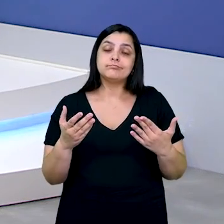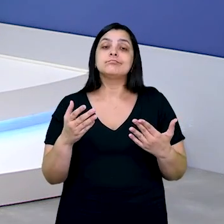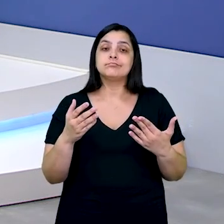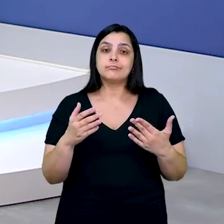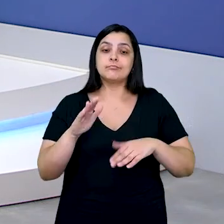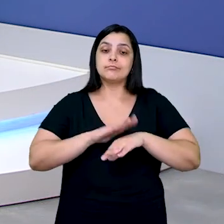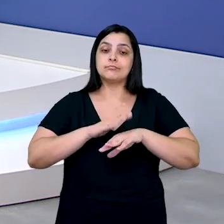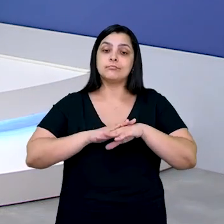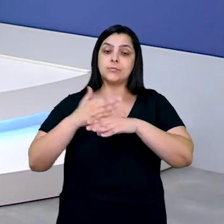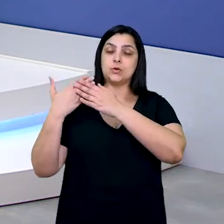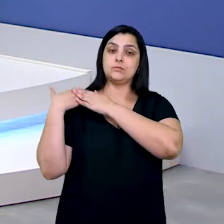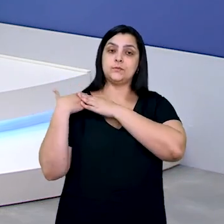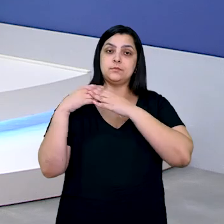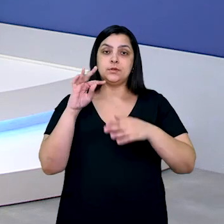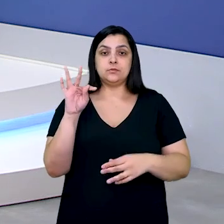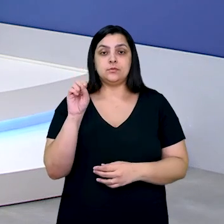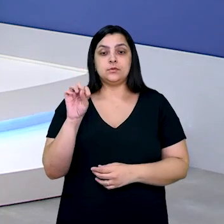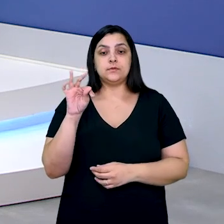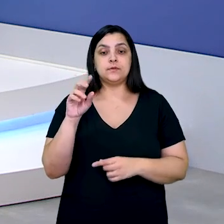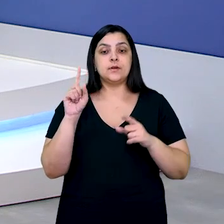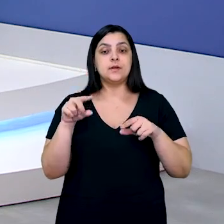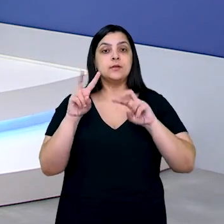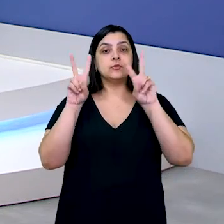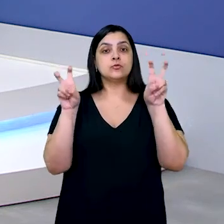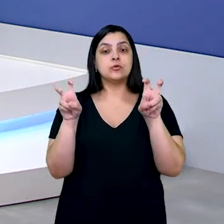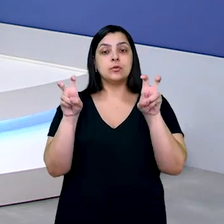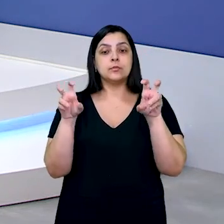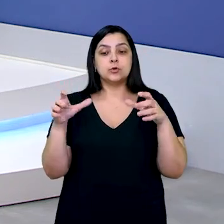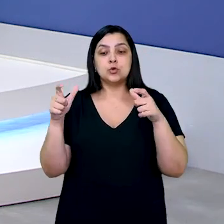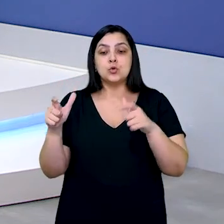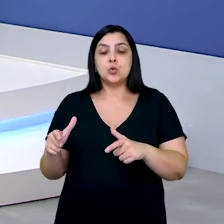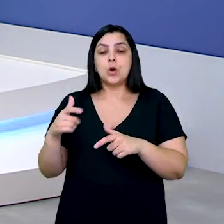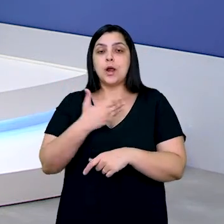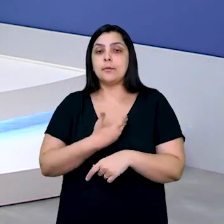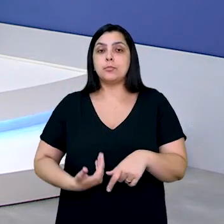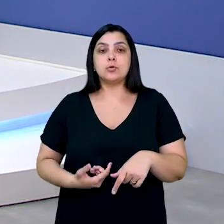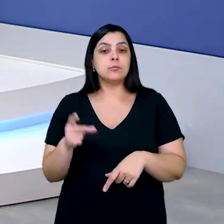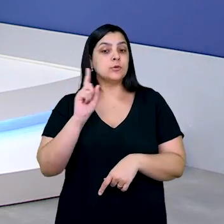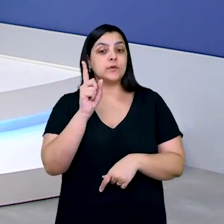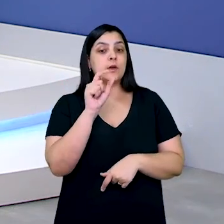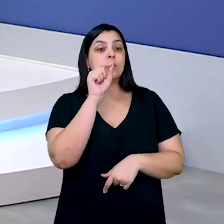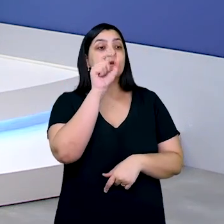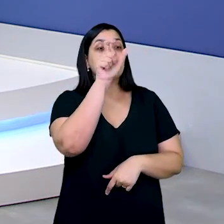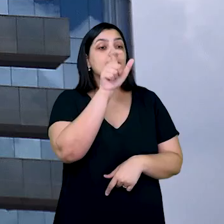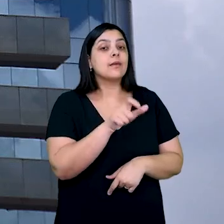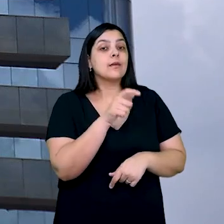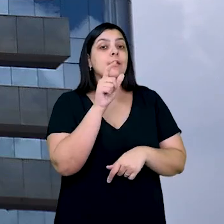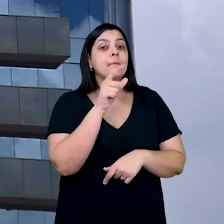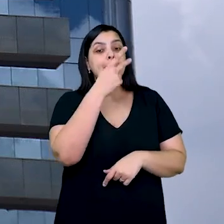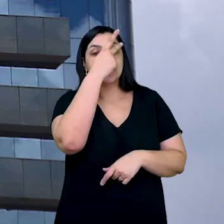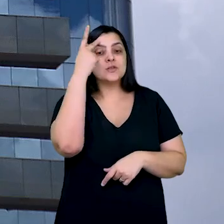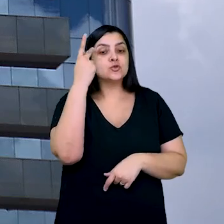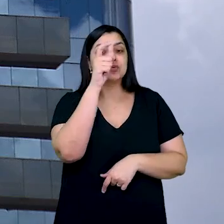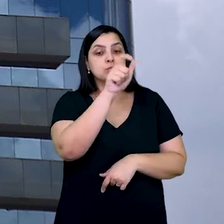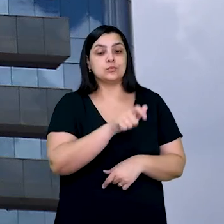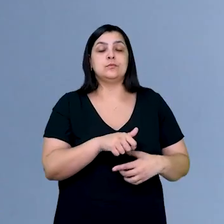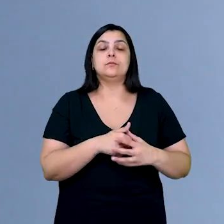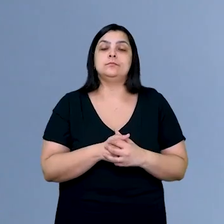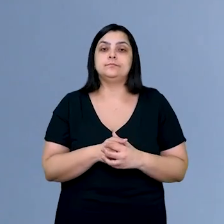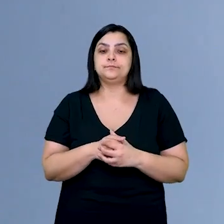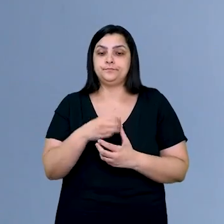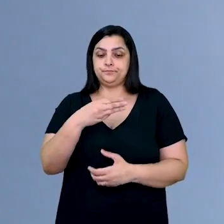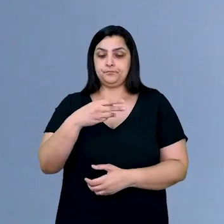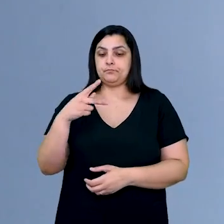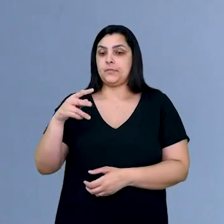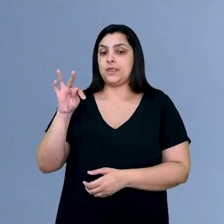colegiado, Anderson, a competência da Justiça Trabalhista diz respeito a entes públicos e não a agentes. O caso teve início com